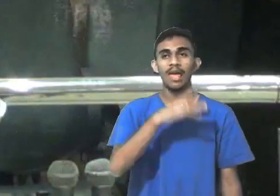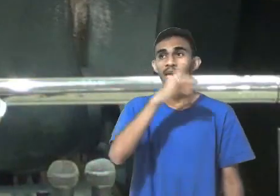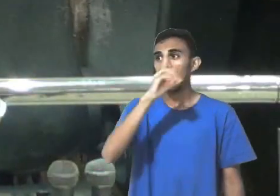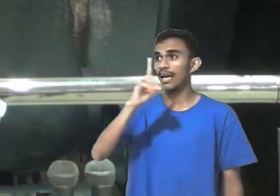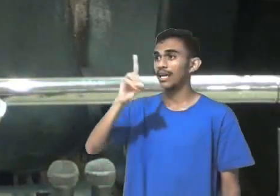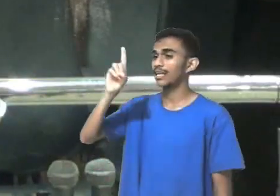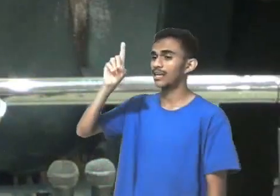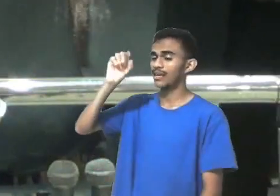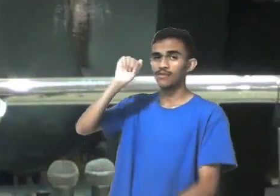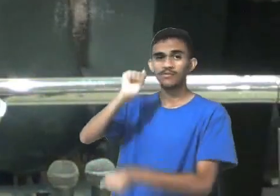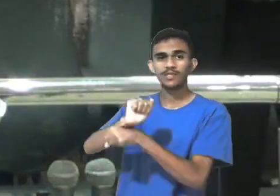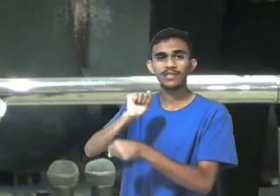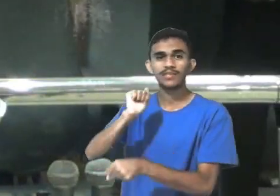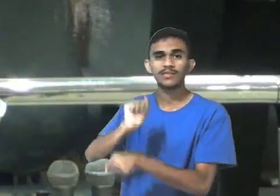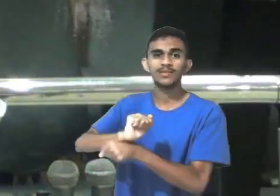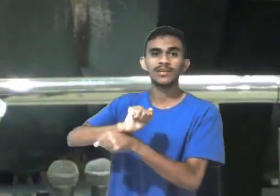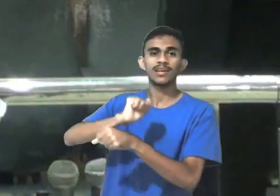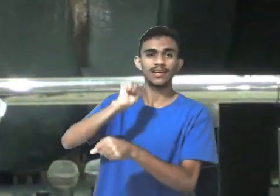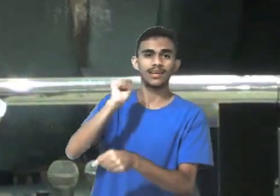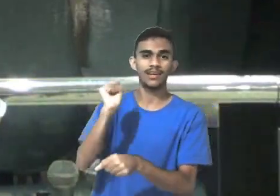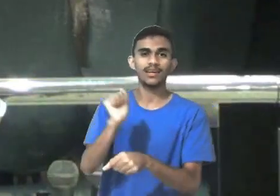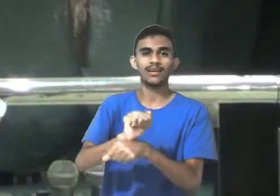medo, em Deus